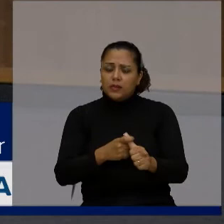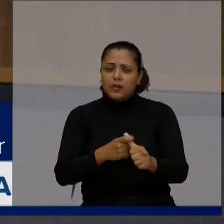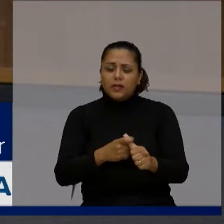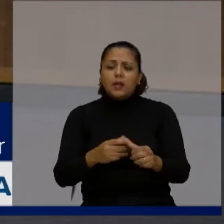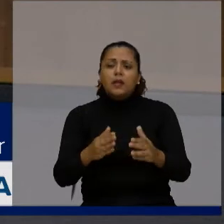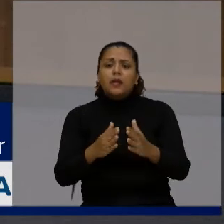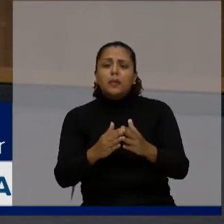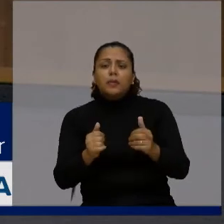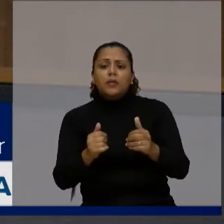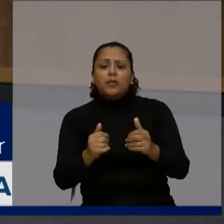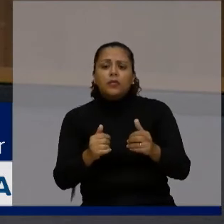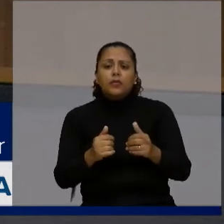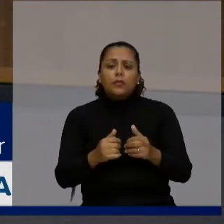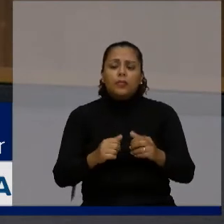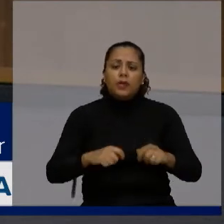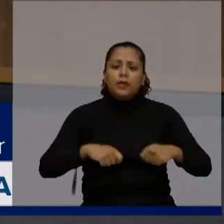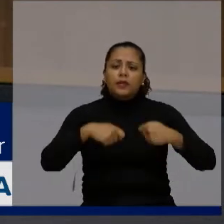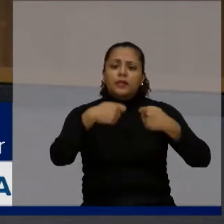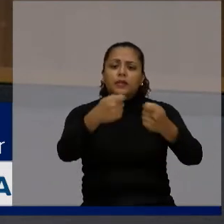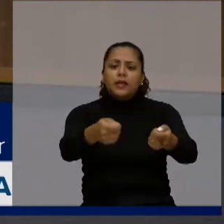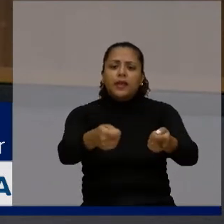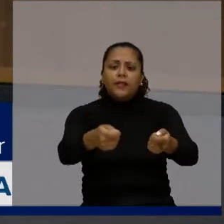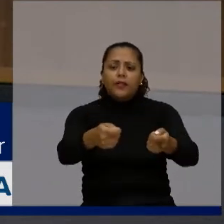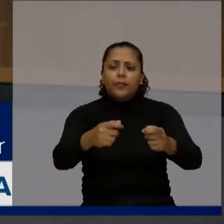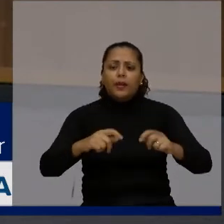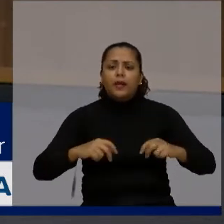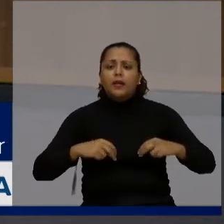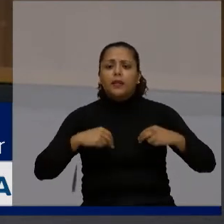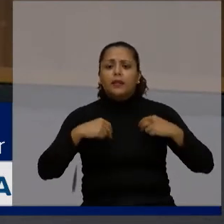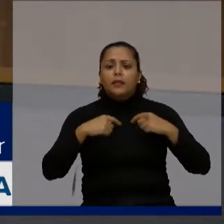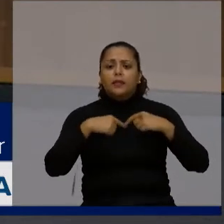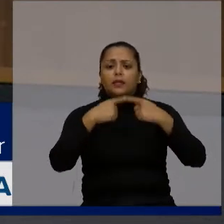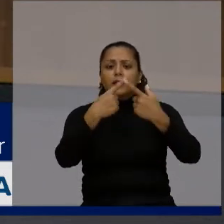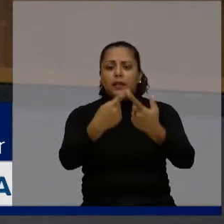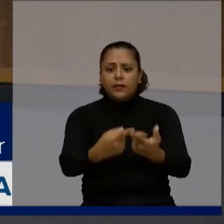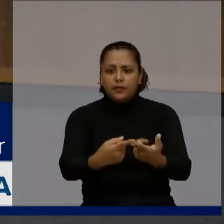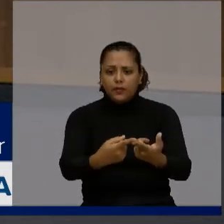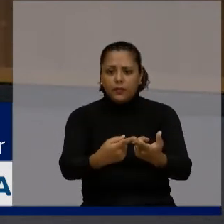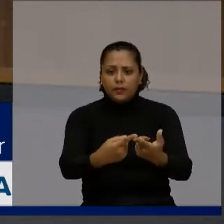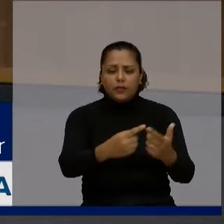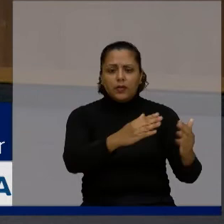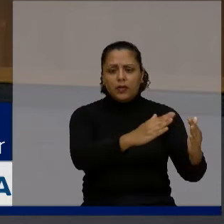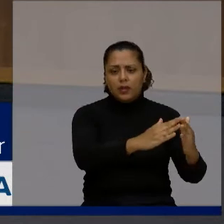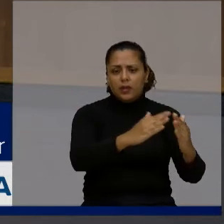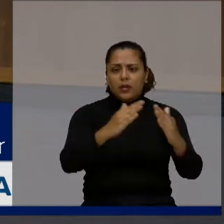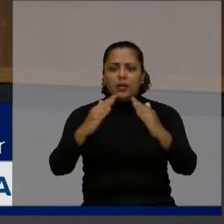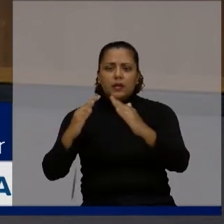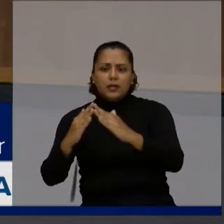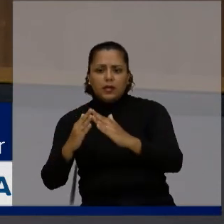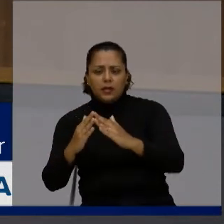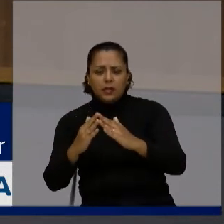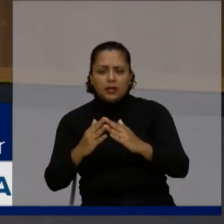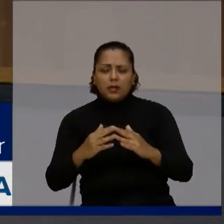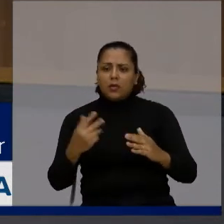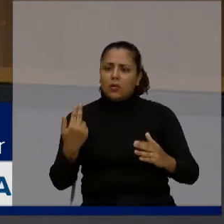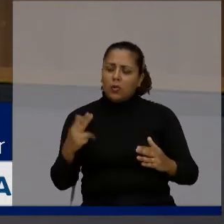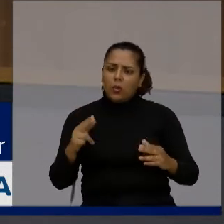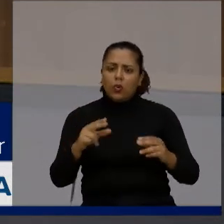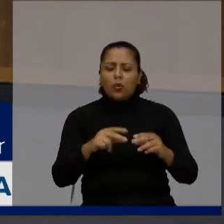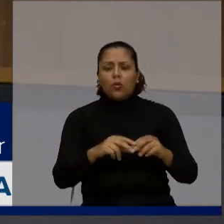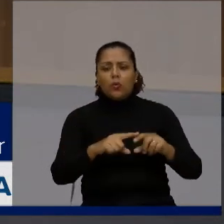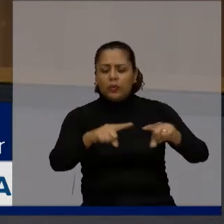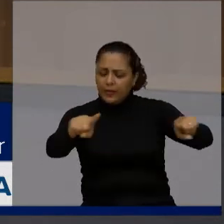o que vai ser votado agora, dia 28. Então, foi votado na Assembleia esta lei.